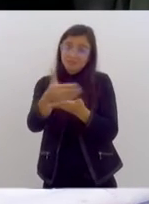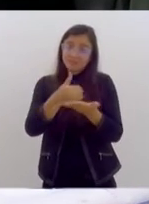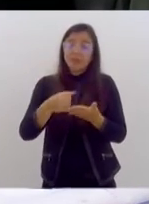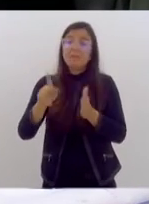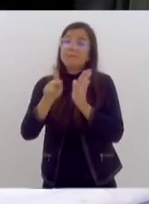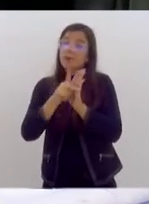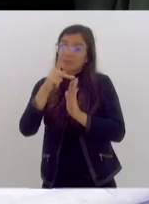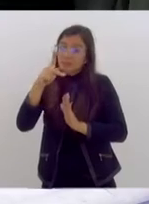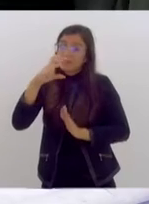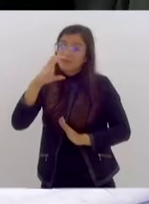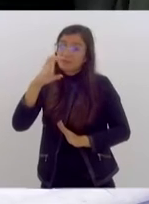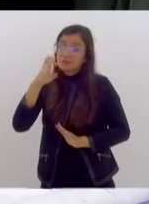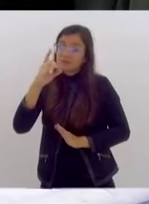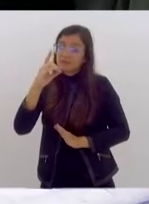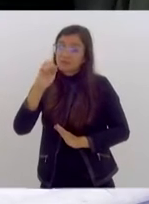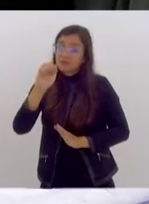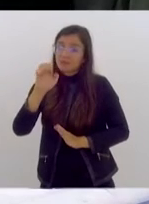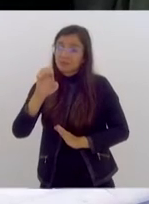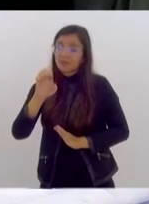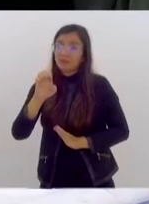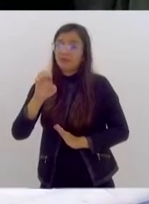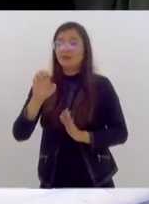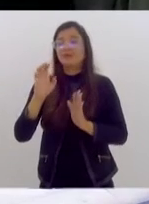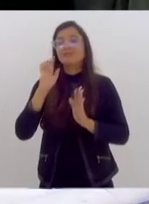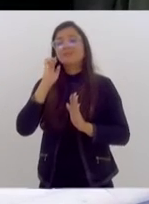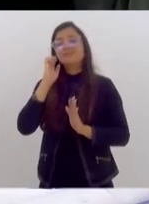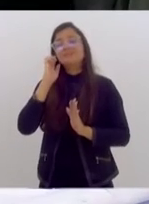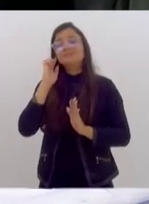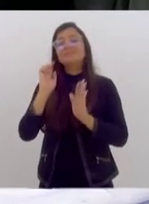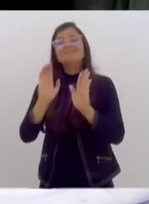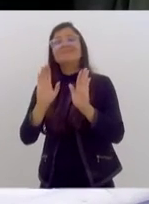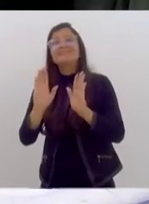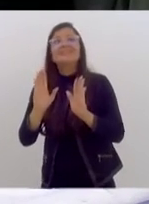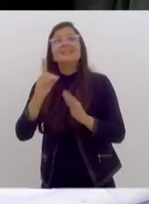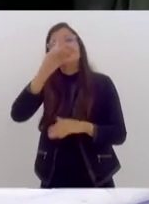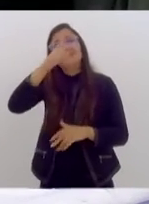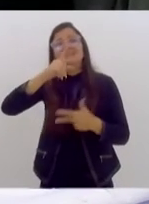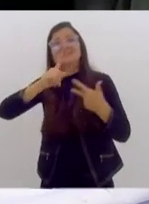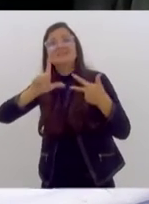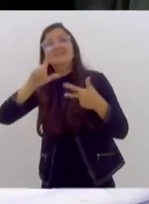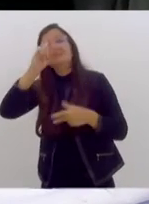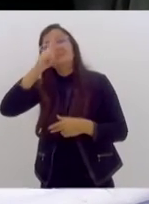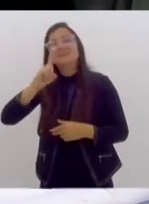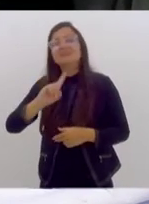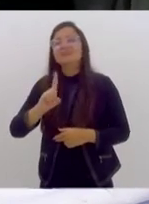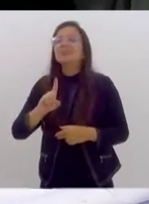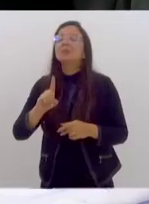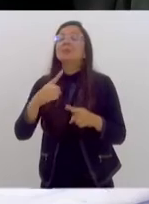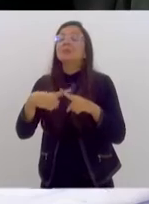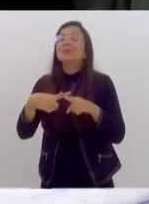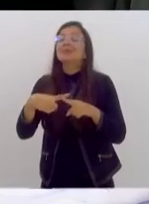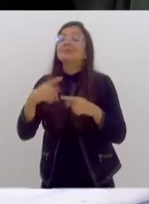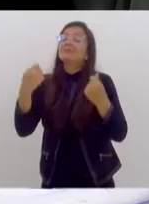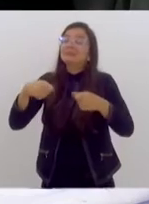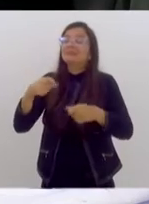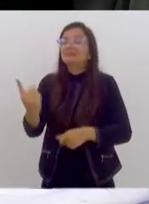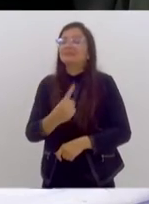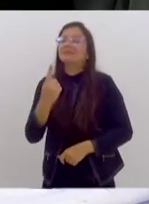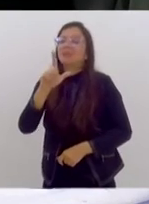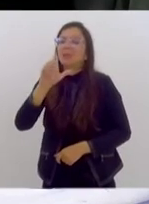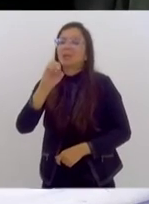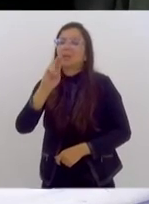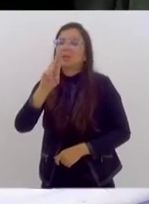mas podia ser aí não cabe indicacione Legislativa porque depende da gente botar na lua e lutar